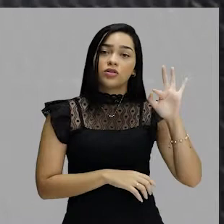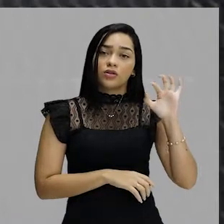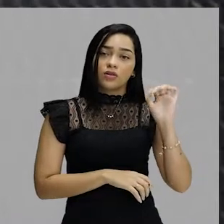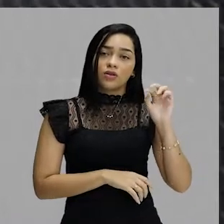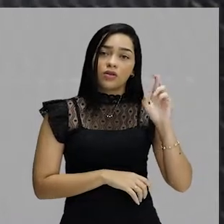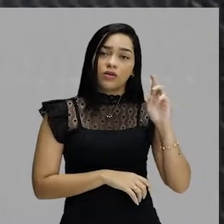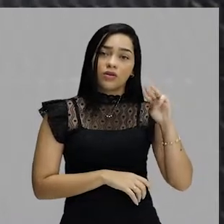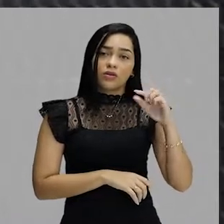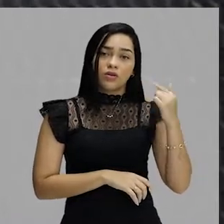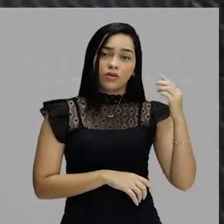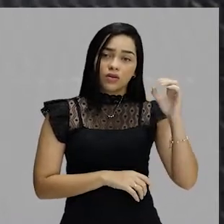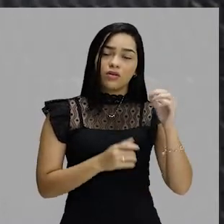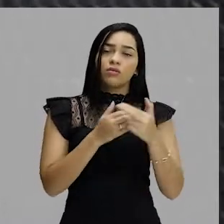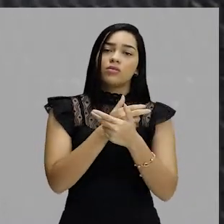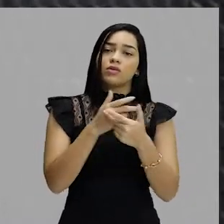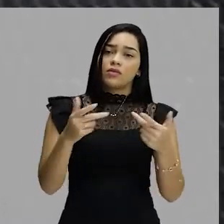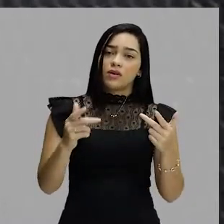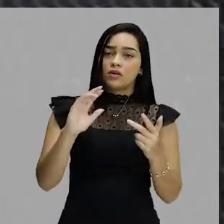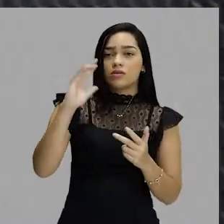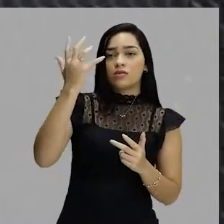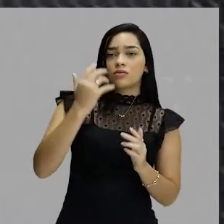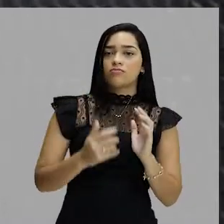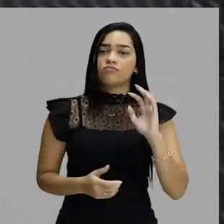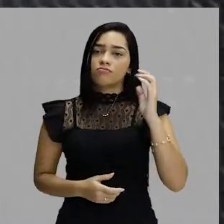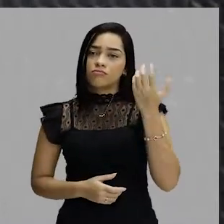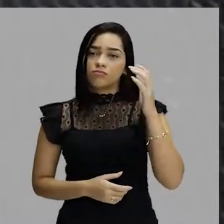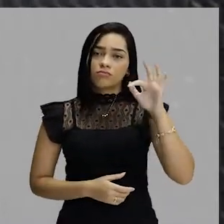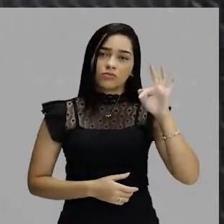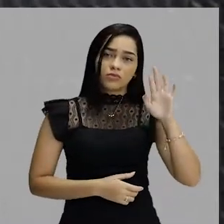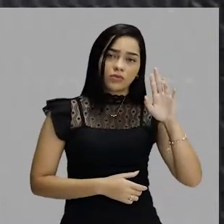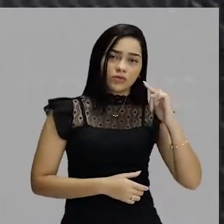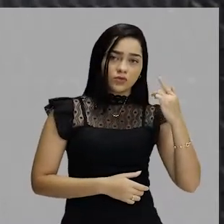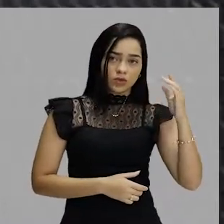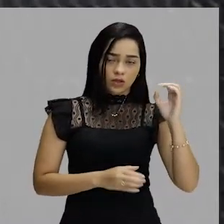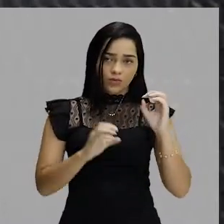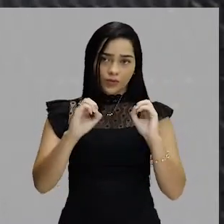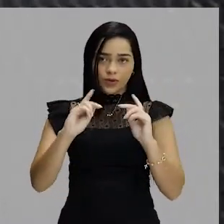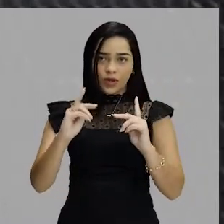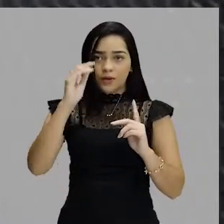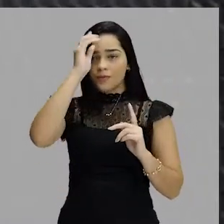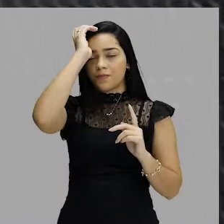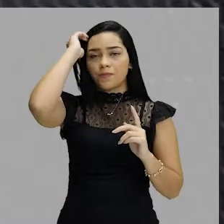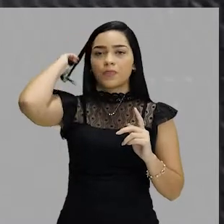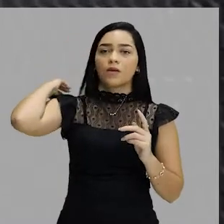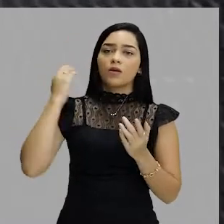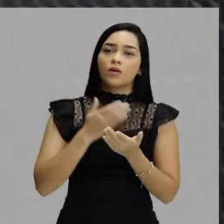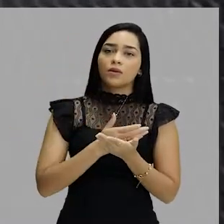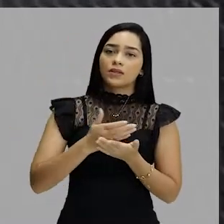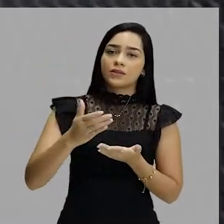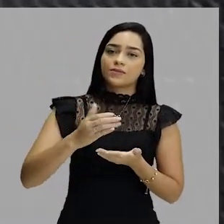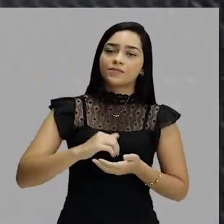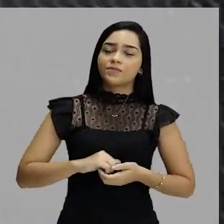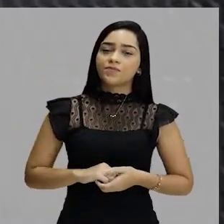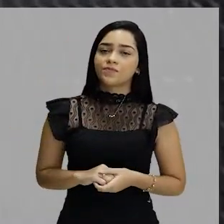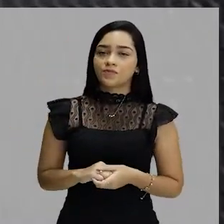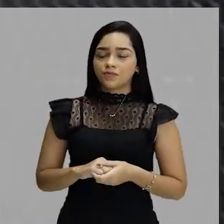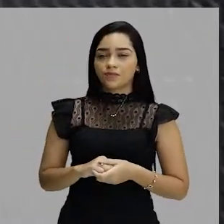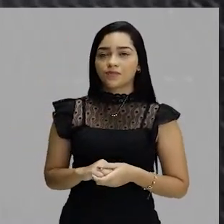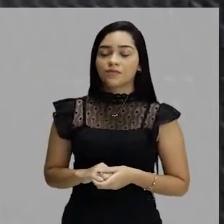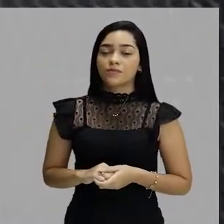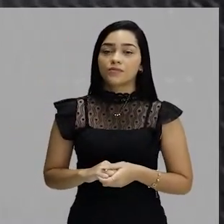a gente em muitas situações envolvendo função do primeiro grau. Ok? Então vamos dar início à nossa aula de hoje. Olha